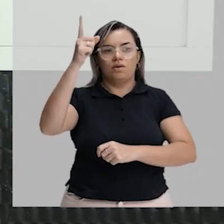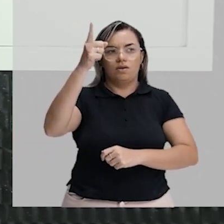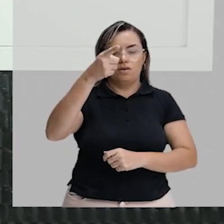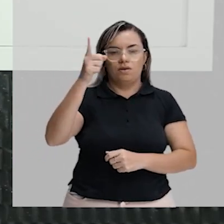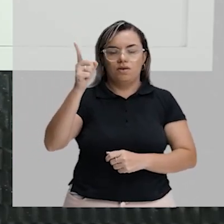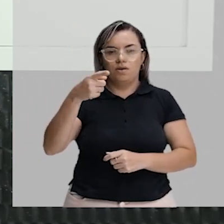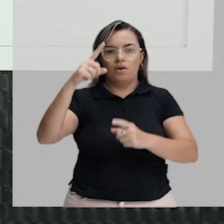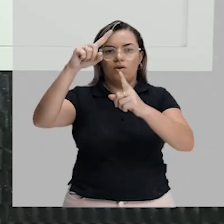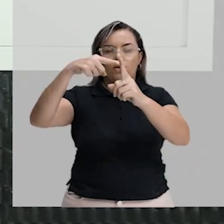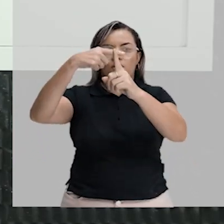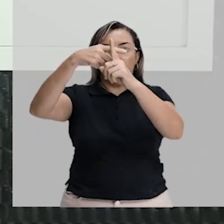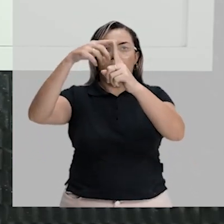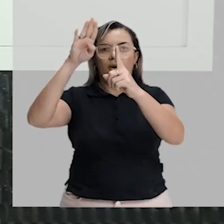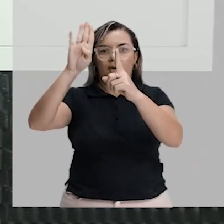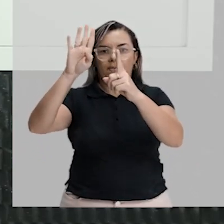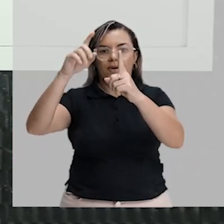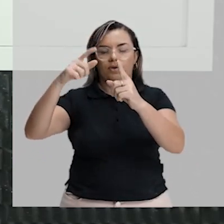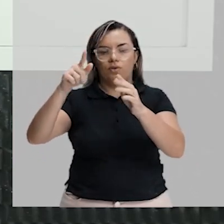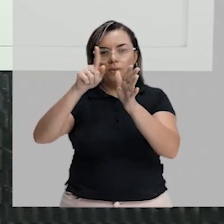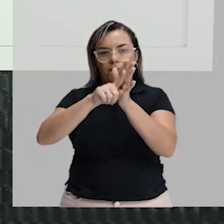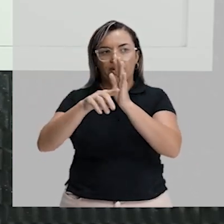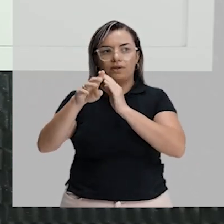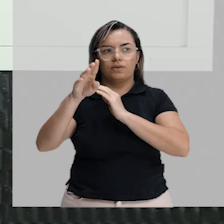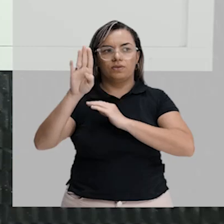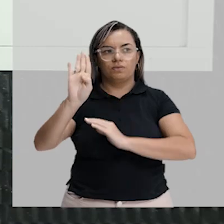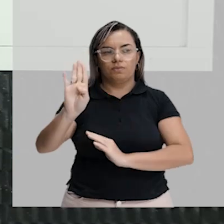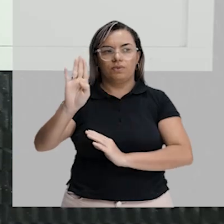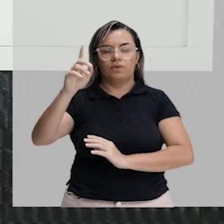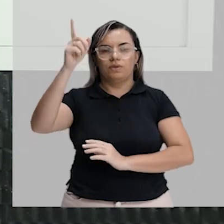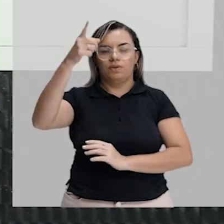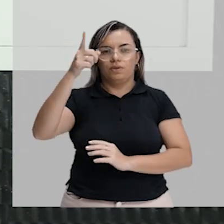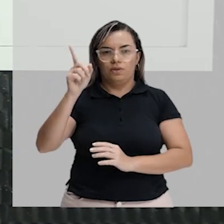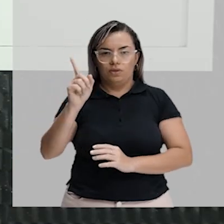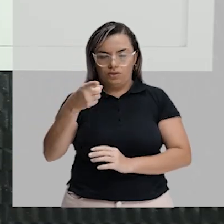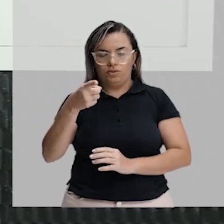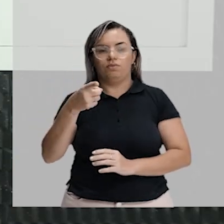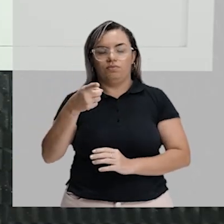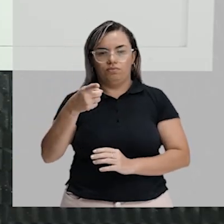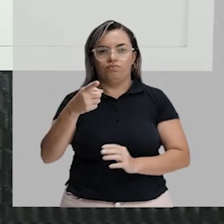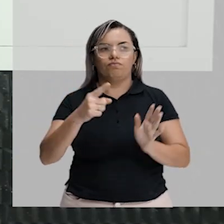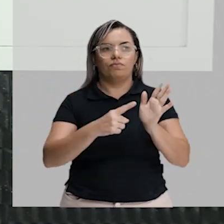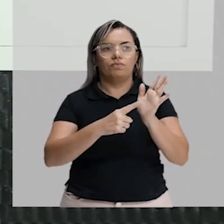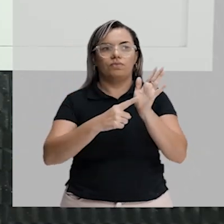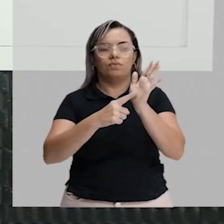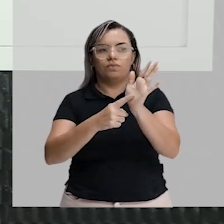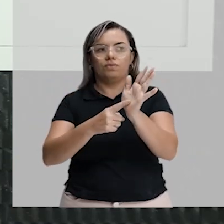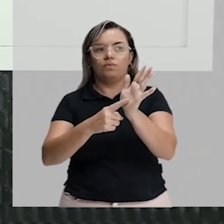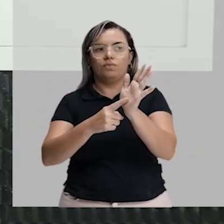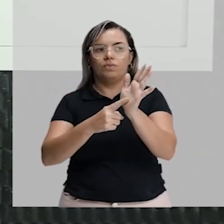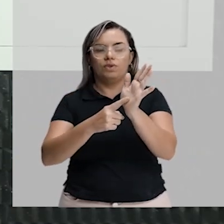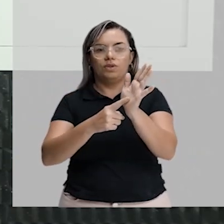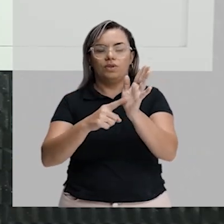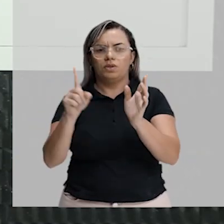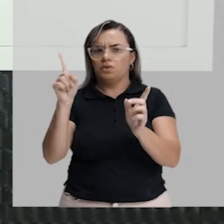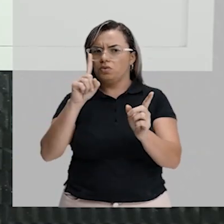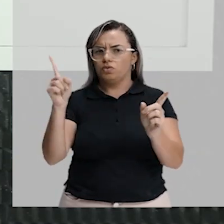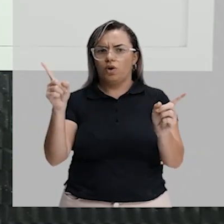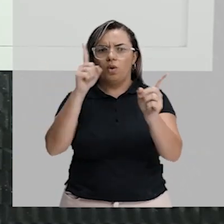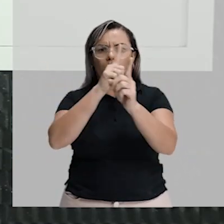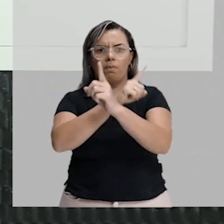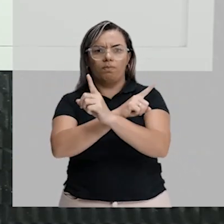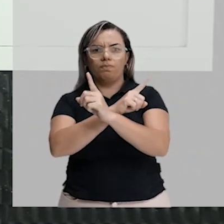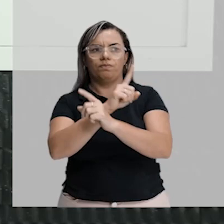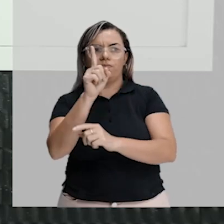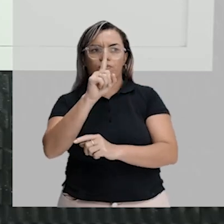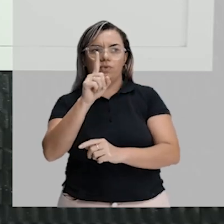mais B com o menos B. Porque do jeito que eles estão aqui, ó, eles não estão opostos. Quando você